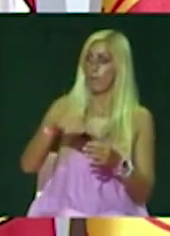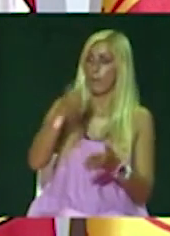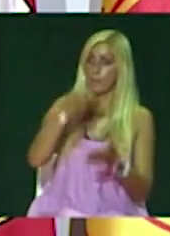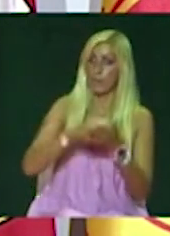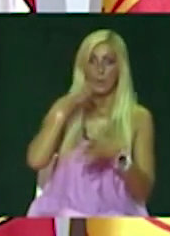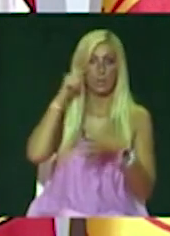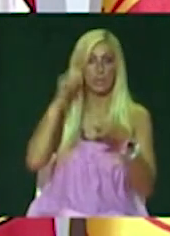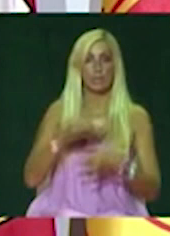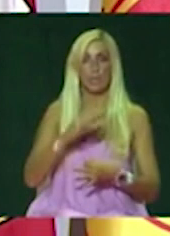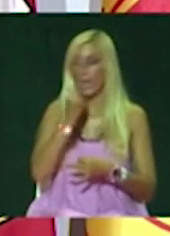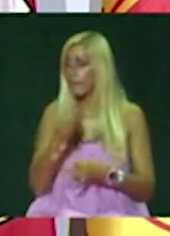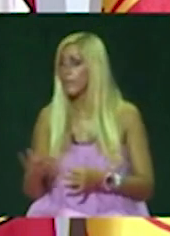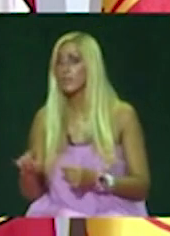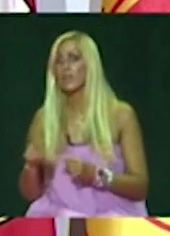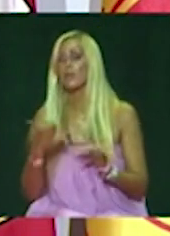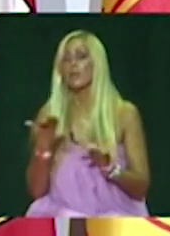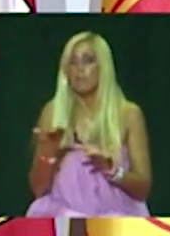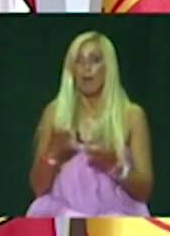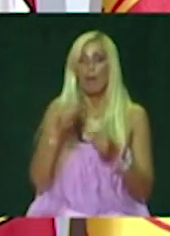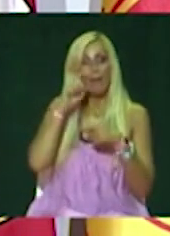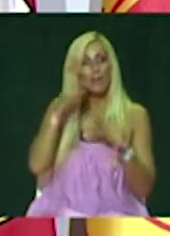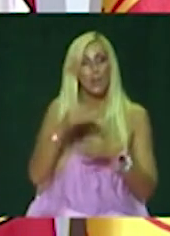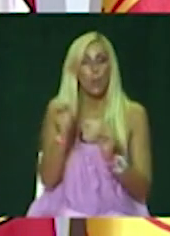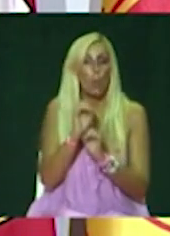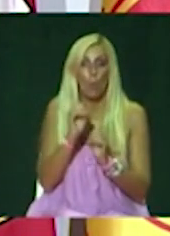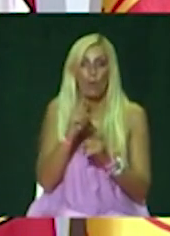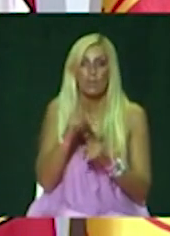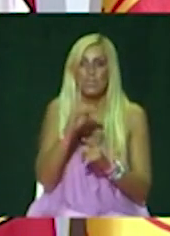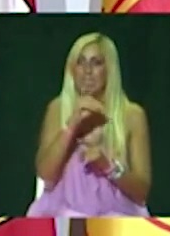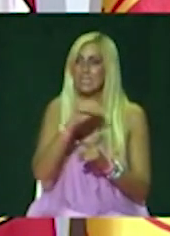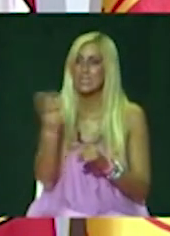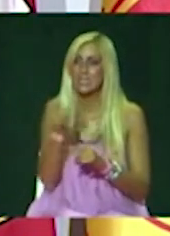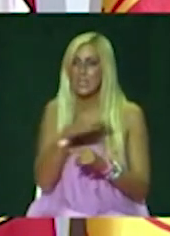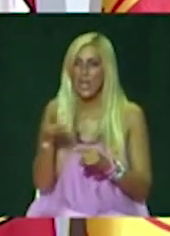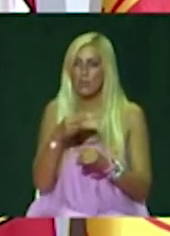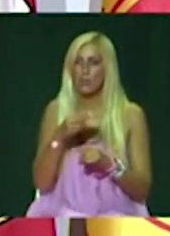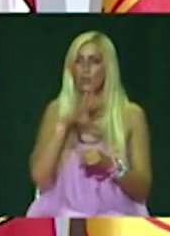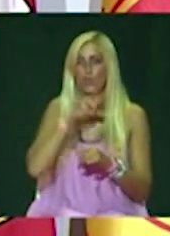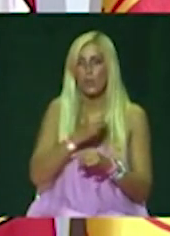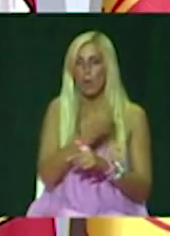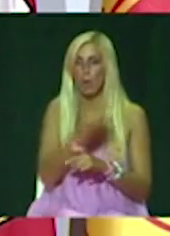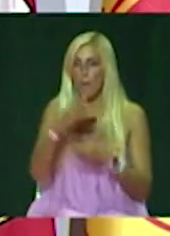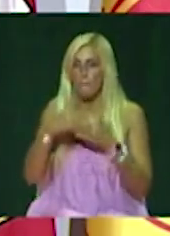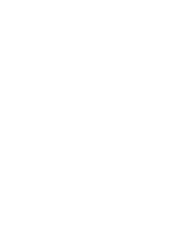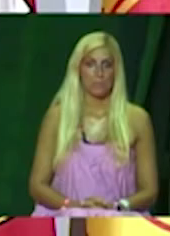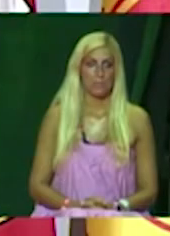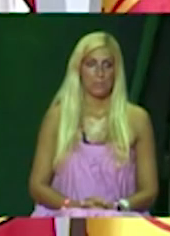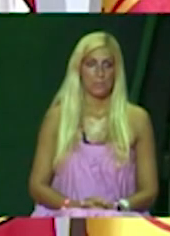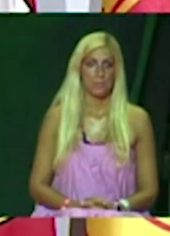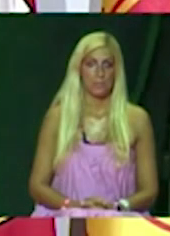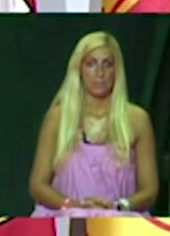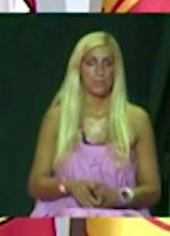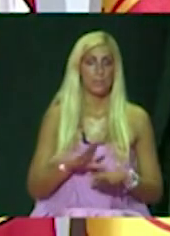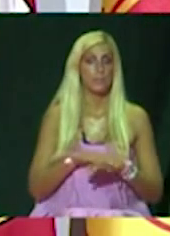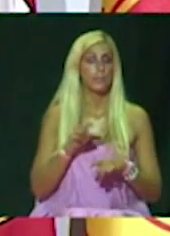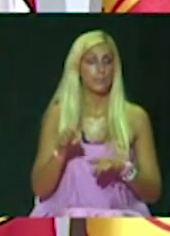garantia infantil para garantir que nenhuma terá menos de 600 euros por filho a partir do segundo filho. E é